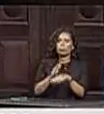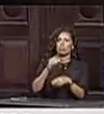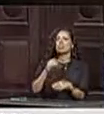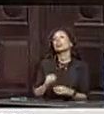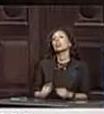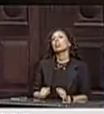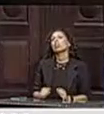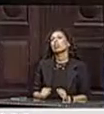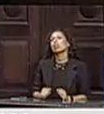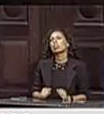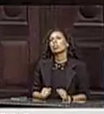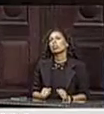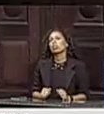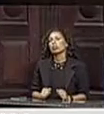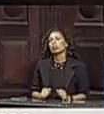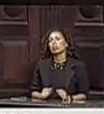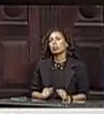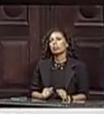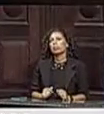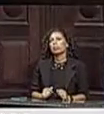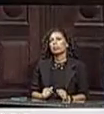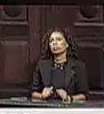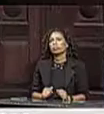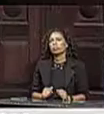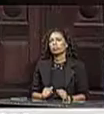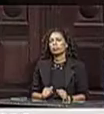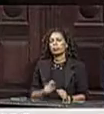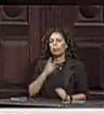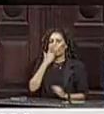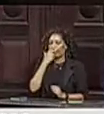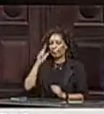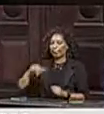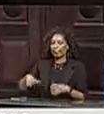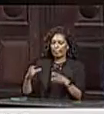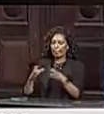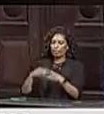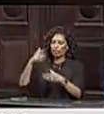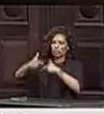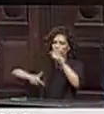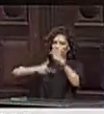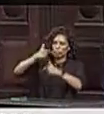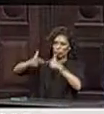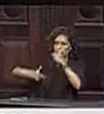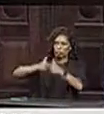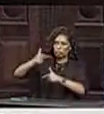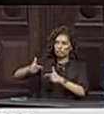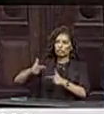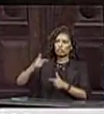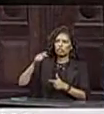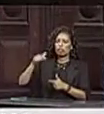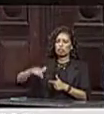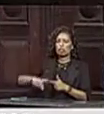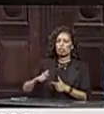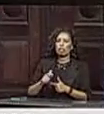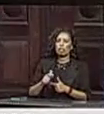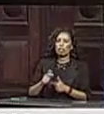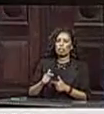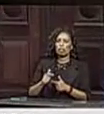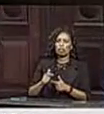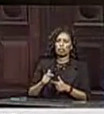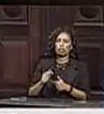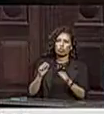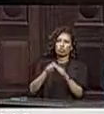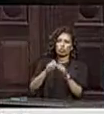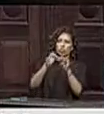não são contemplados, na sua quase totalidade, pela lei que vamos aprovar aqui. Mas